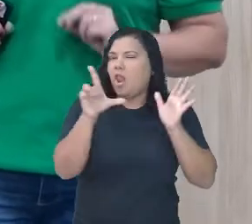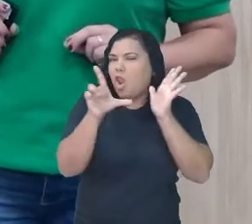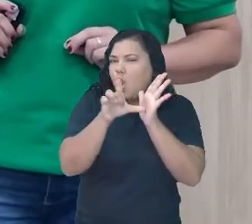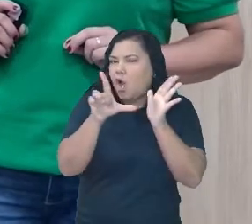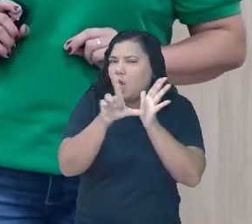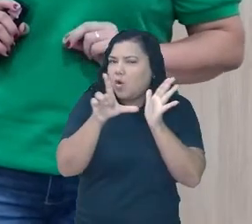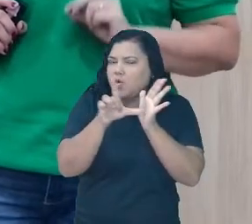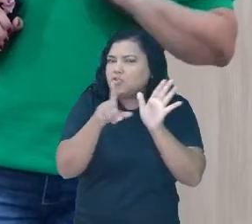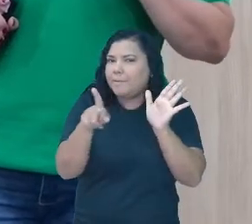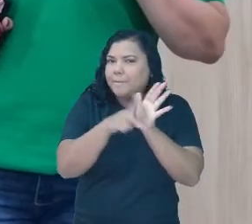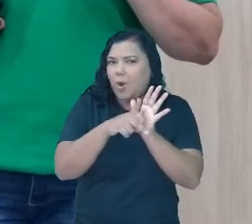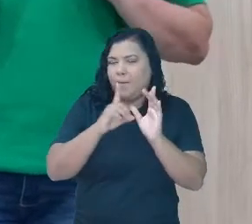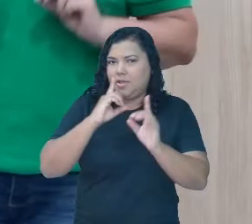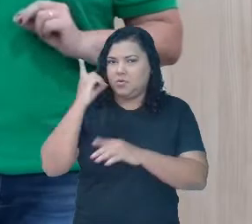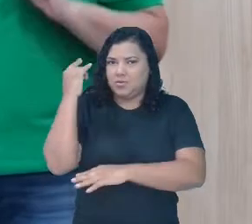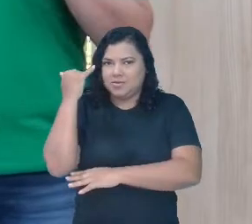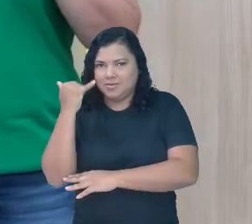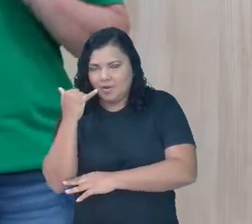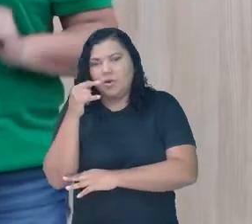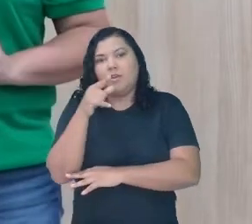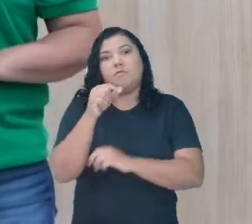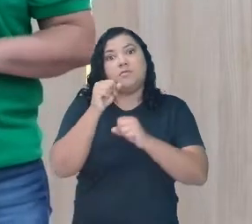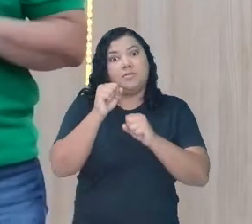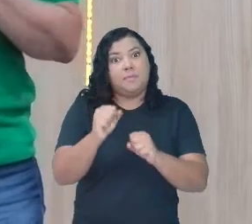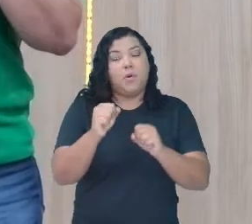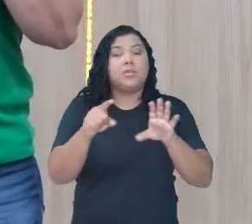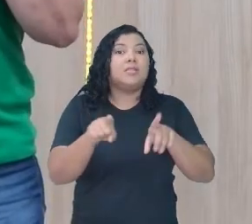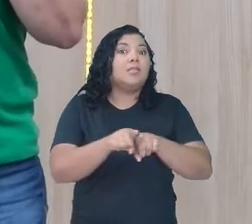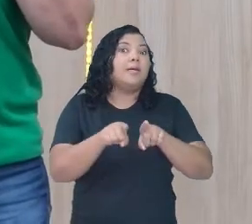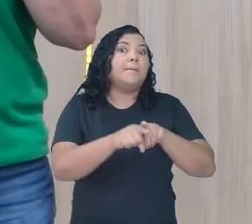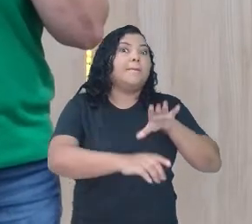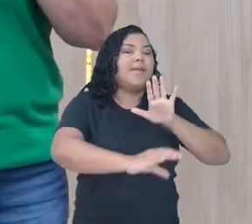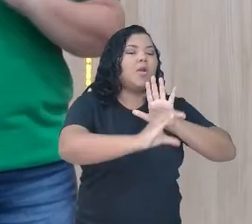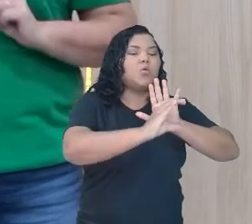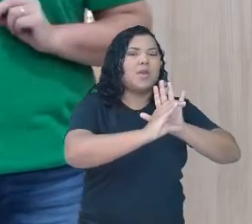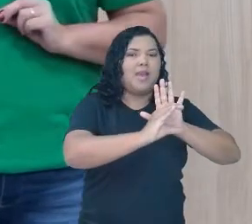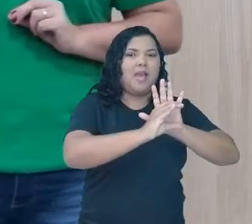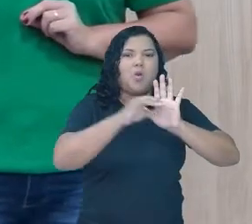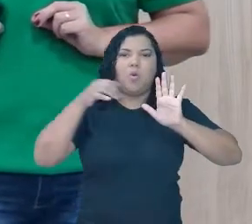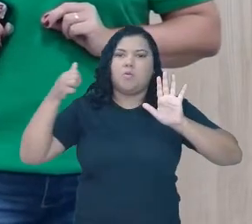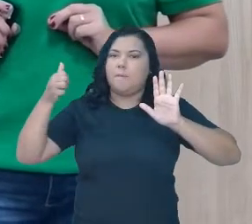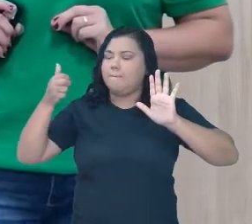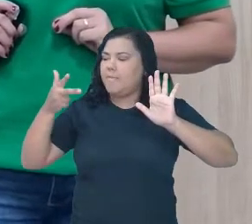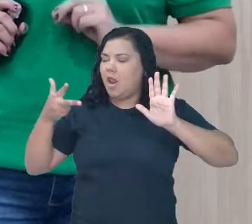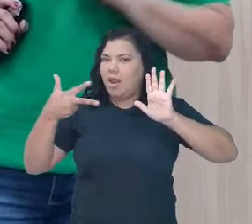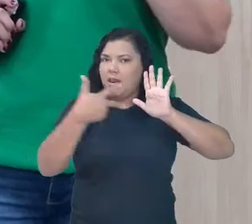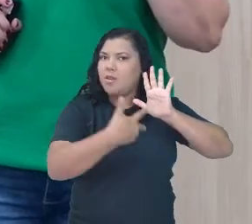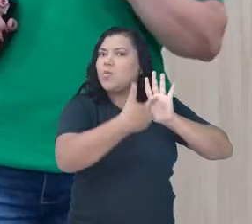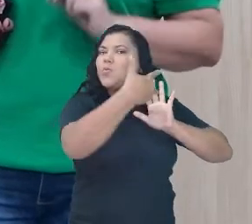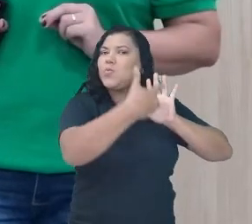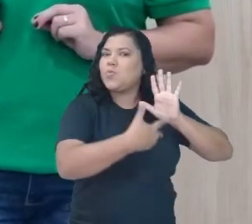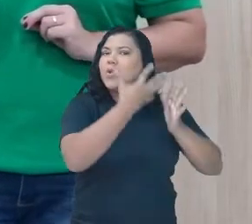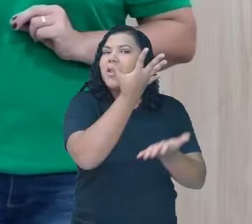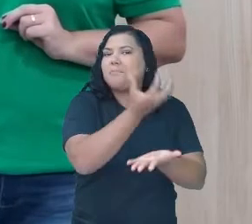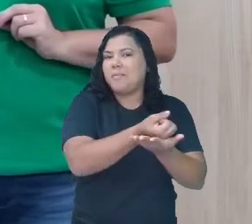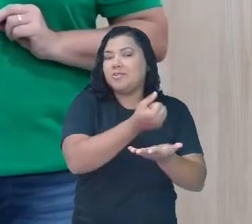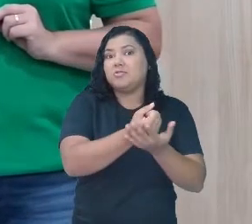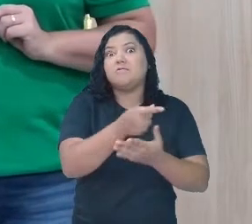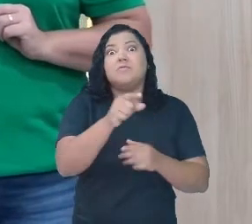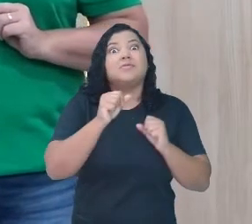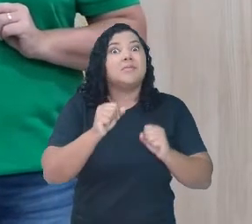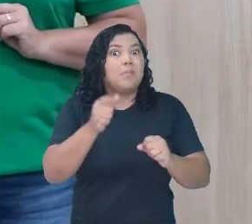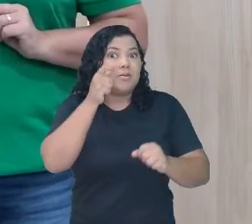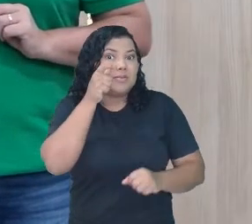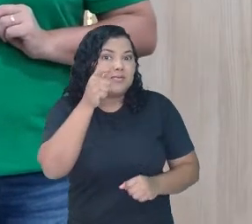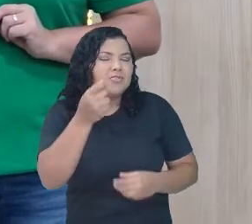baixar o aplicativo, acessar pelo QR Code. Vocês podem também assistir pelo nosso canal